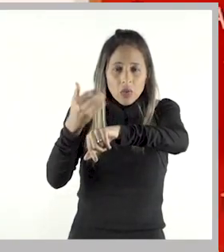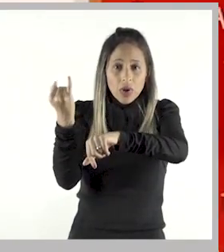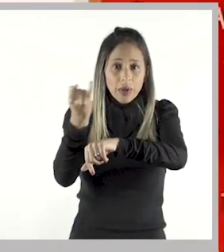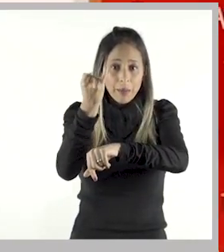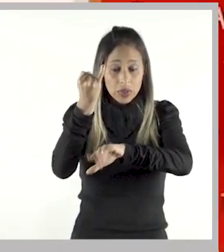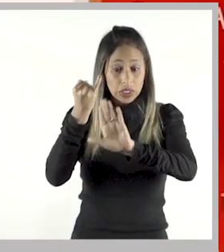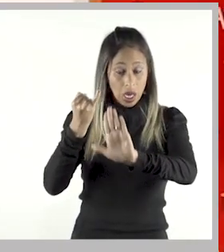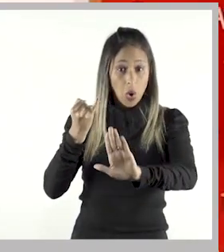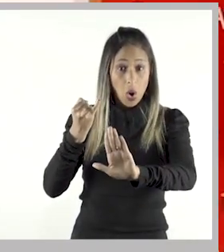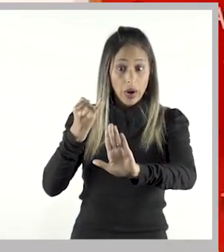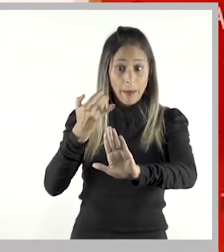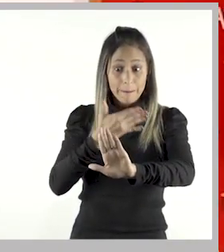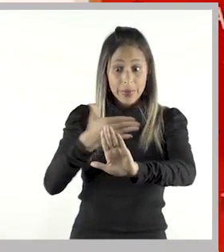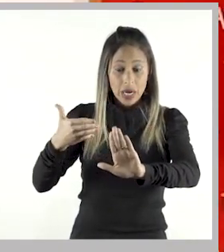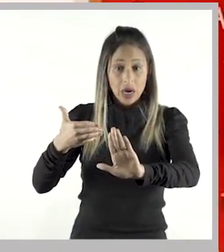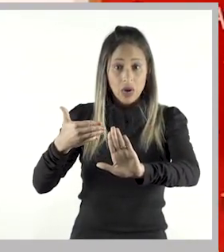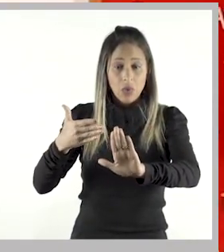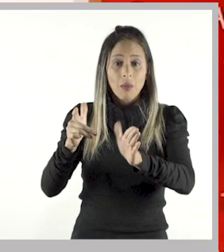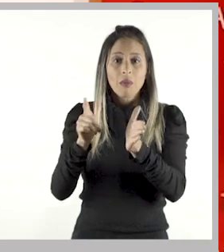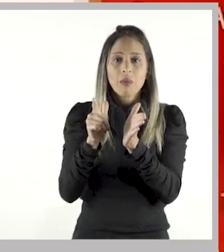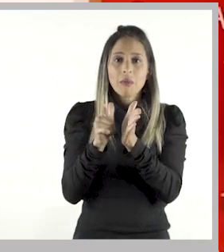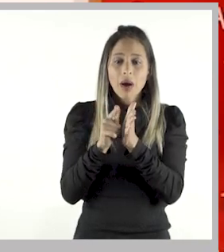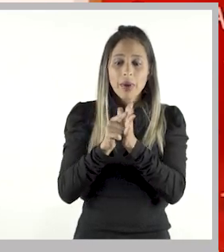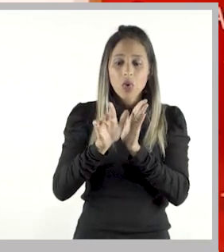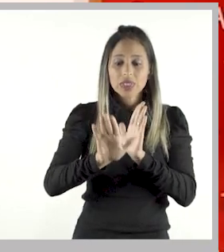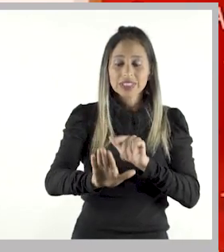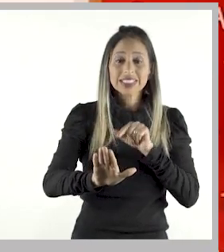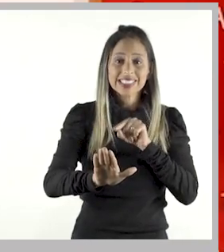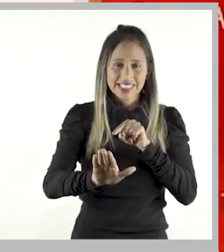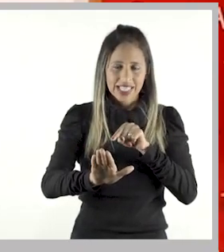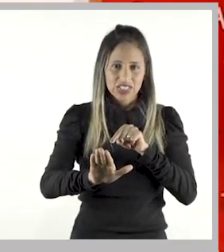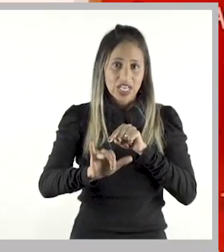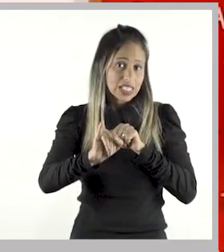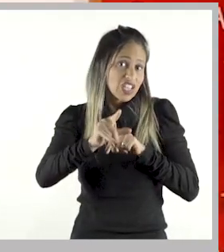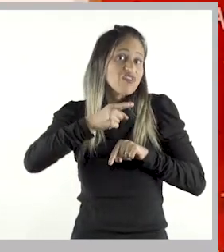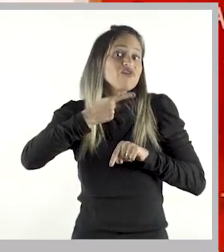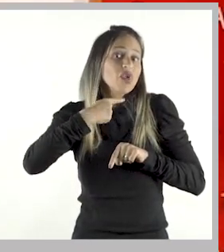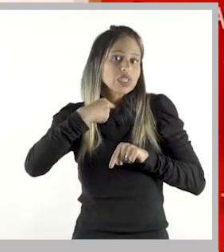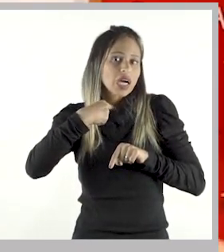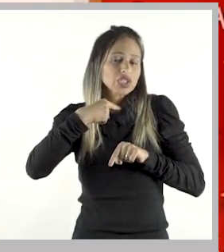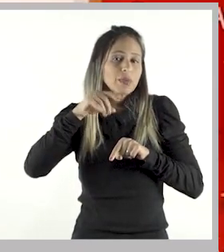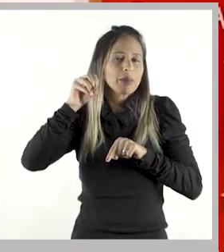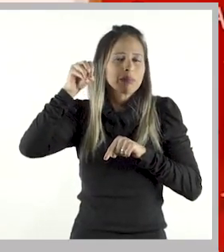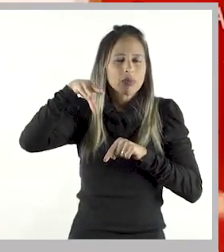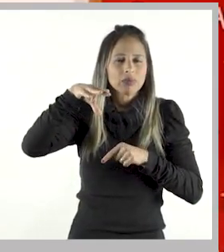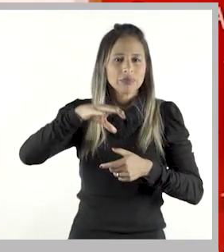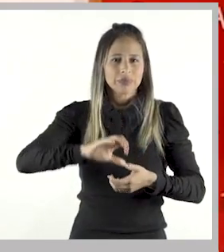branco do papel é importante para esse ponto de luz.